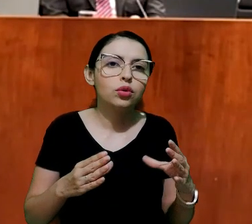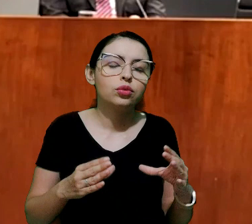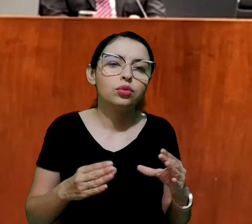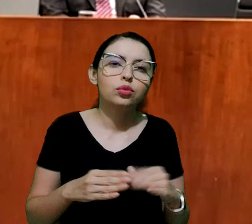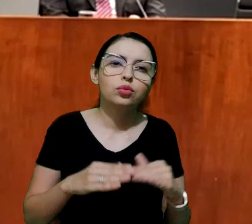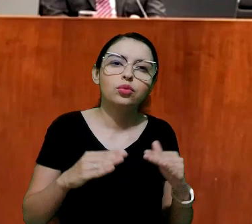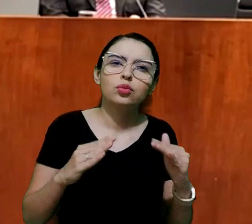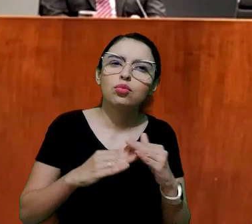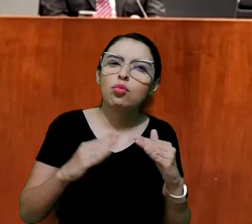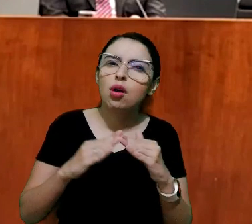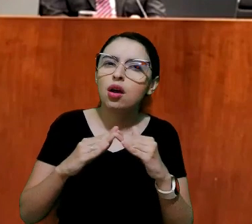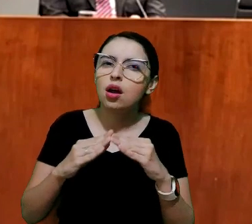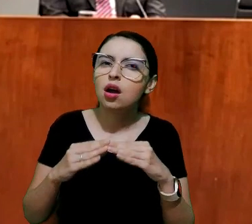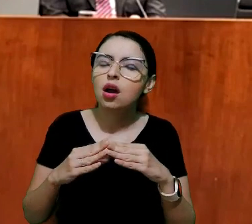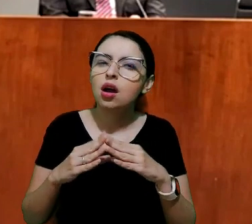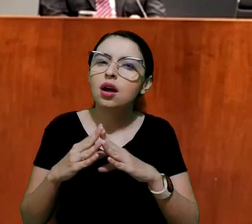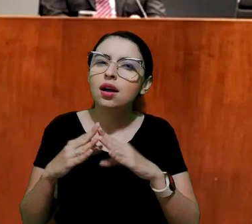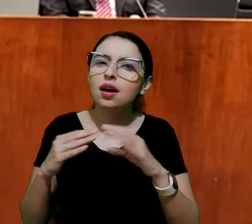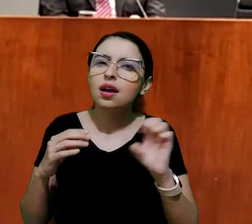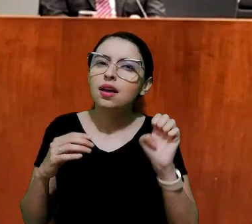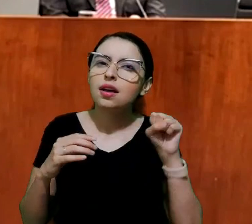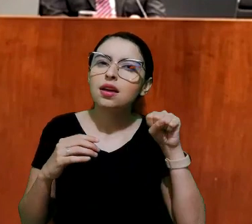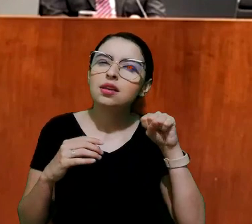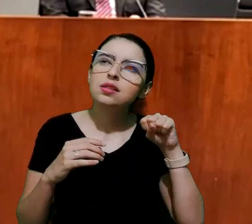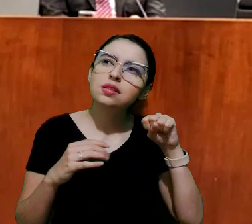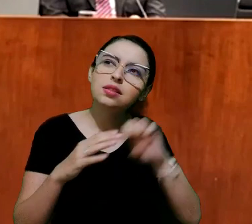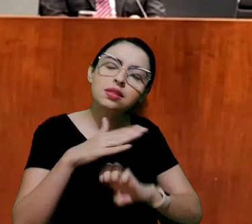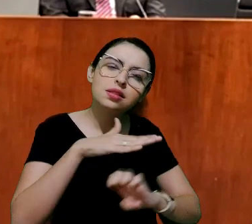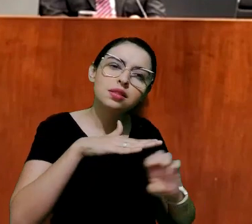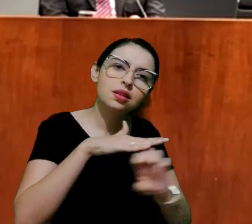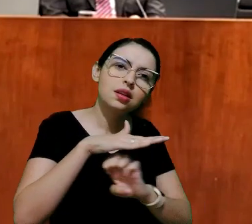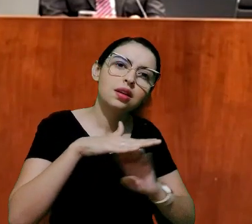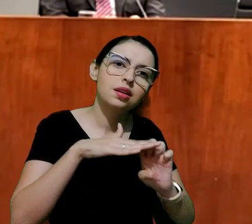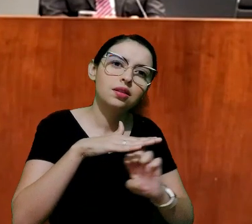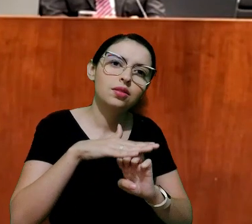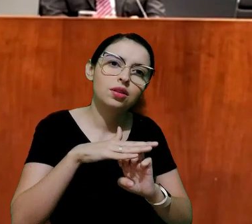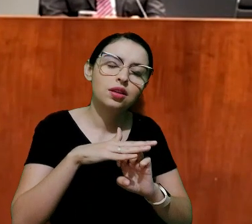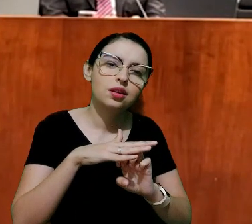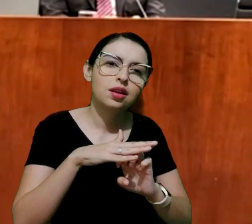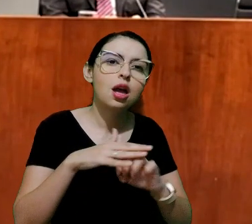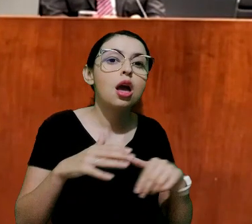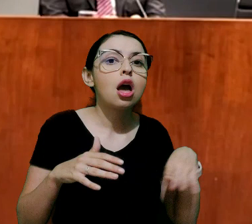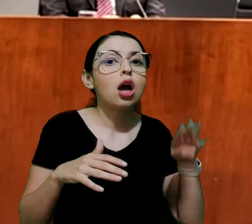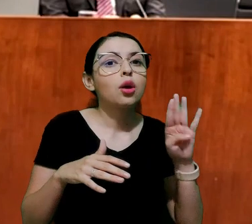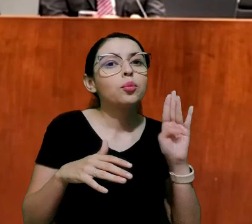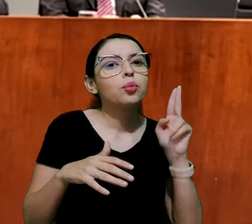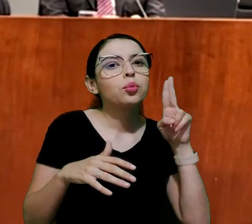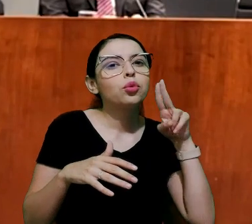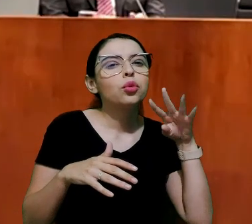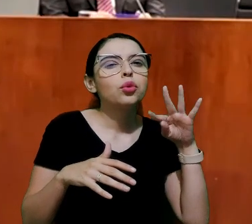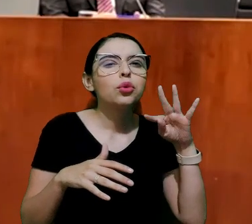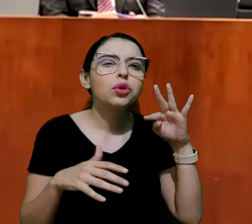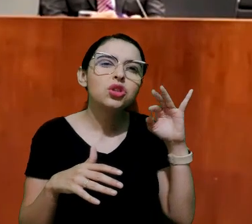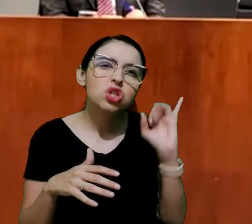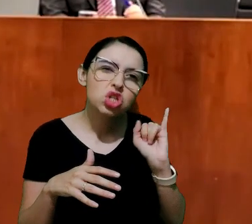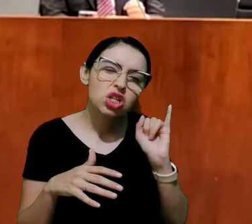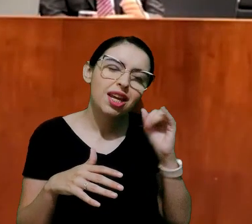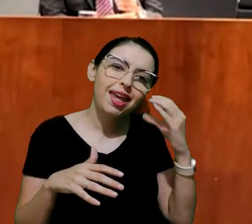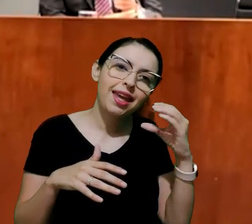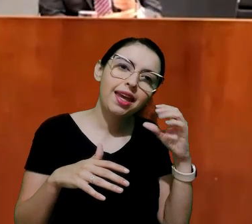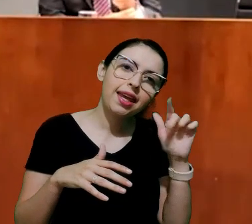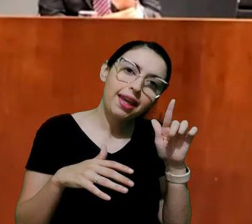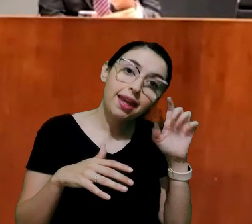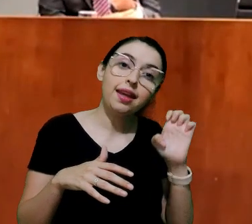escritório que era, hoje se diria, o escritório boutique, né? O escritório pequeno, mas que trata de